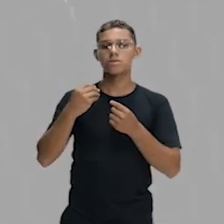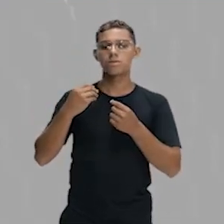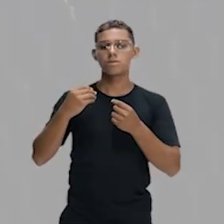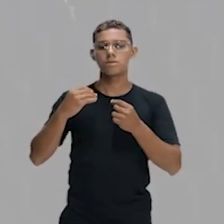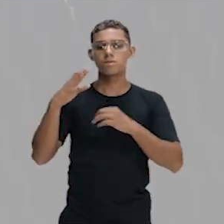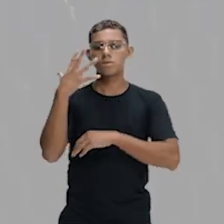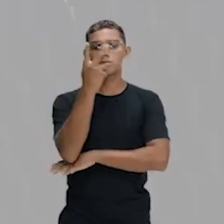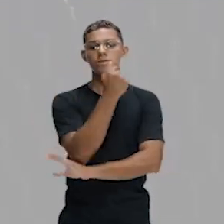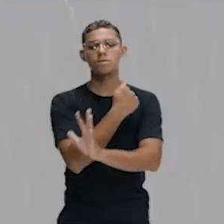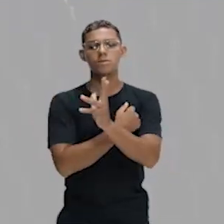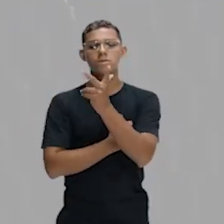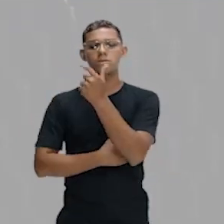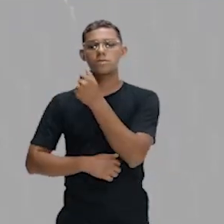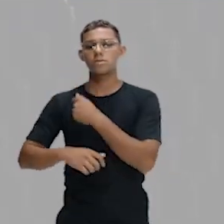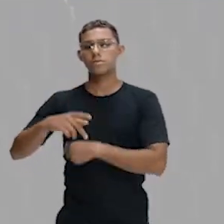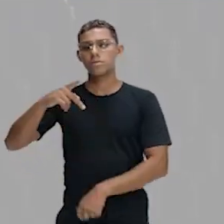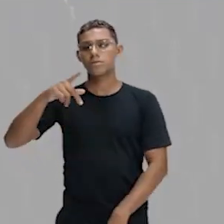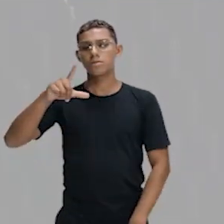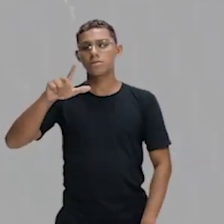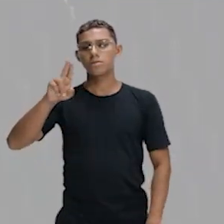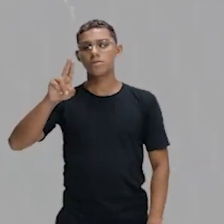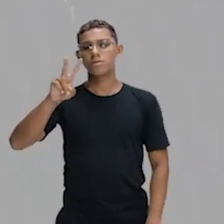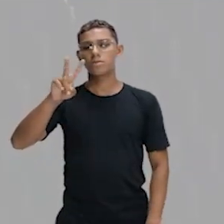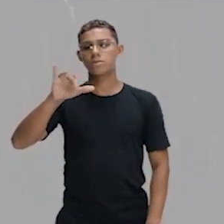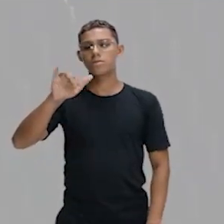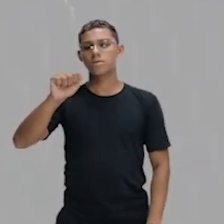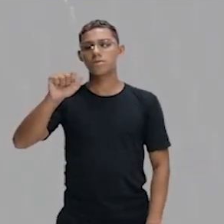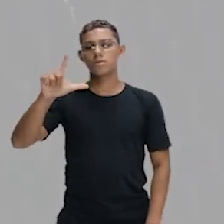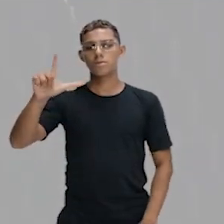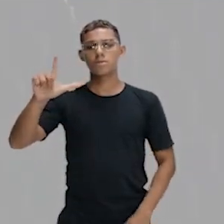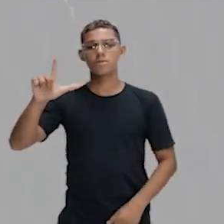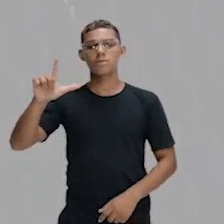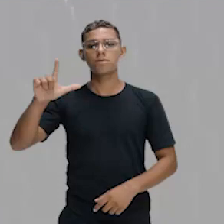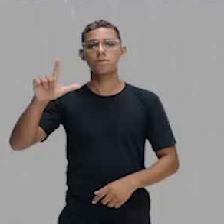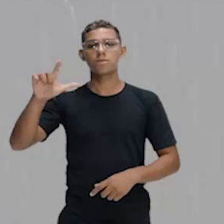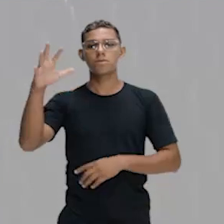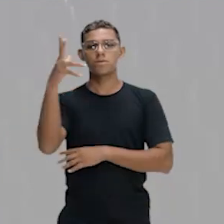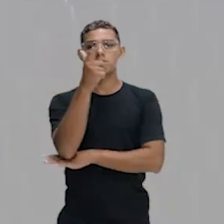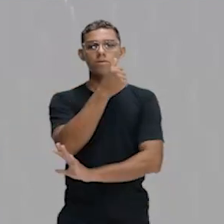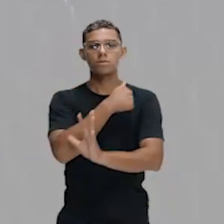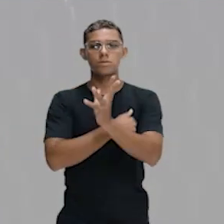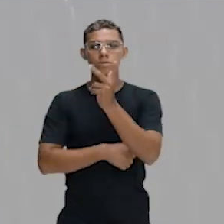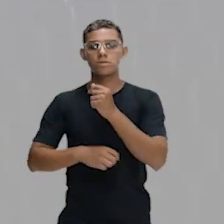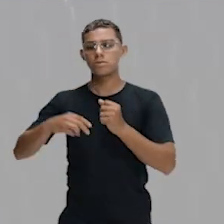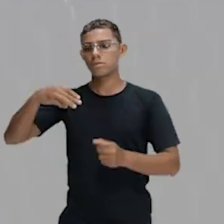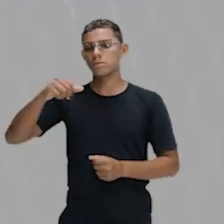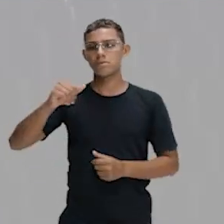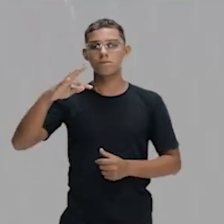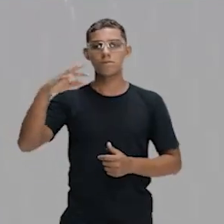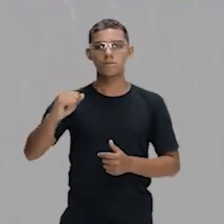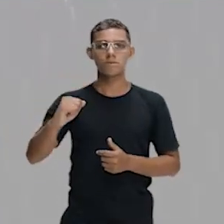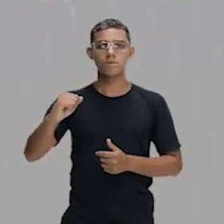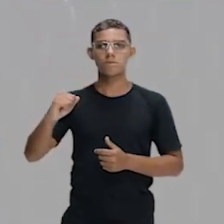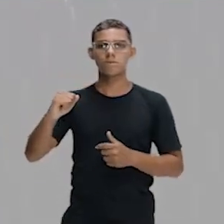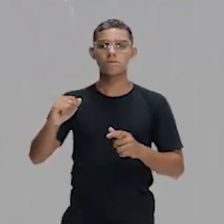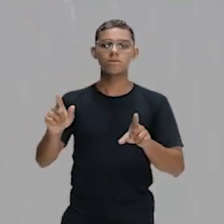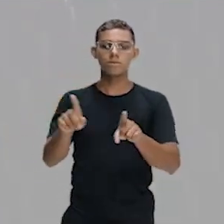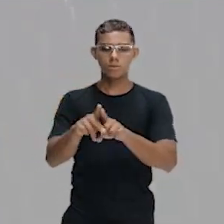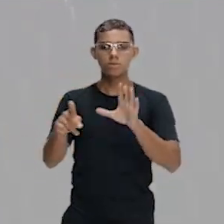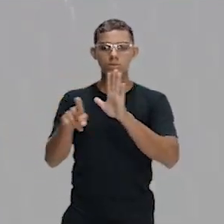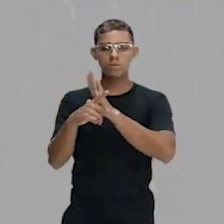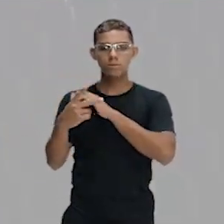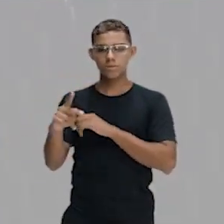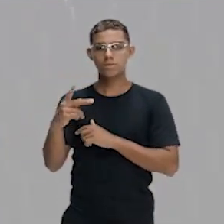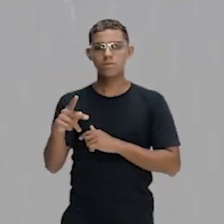pluvial tropical. Inclusive, nós temos o domínio amazônico e de Mata Atlântica, que também pertence a esse